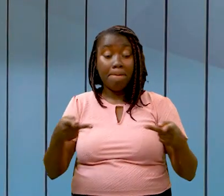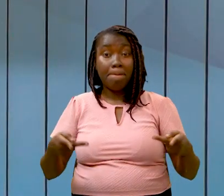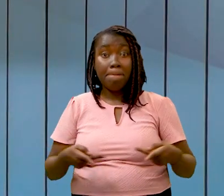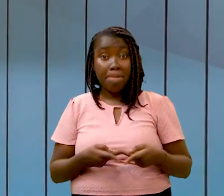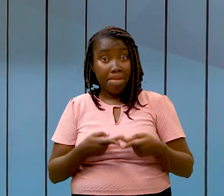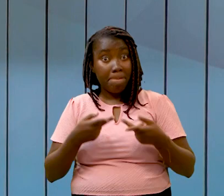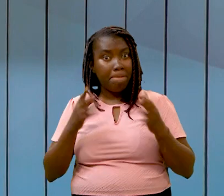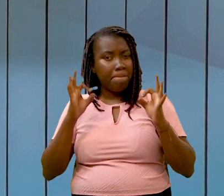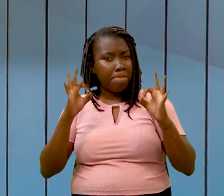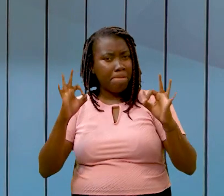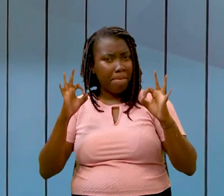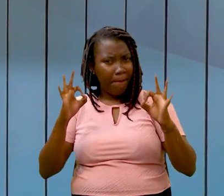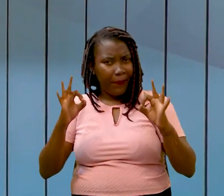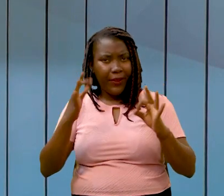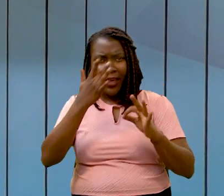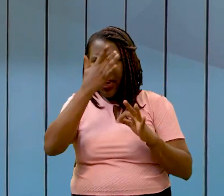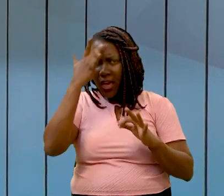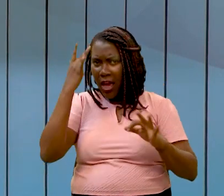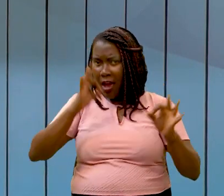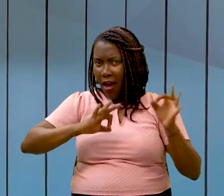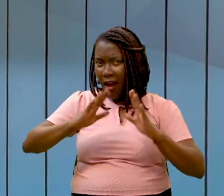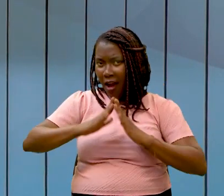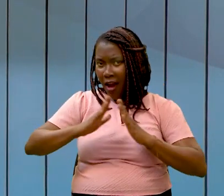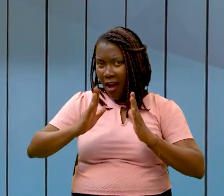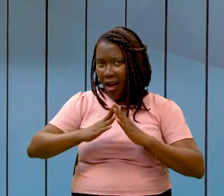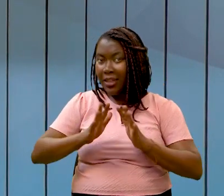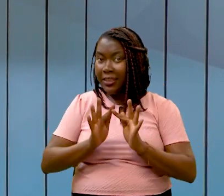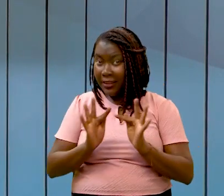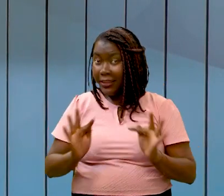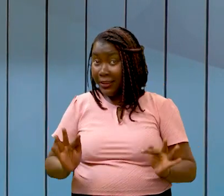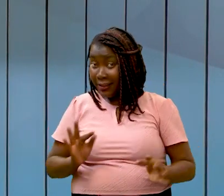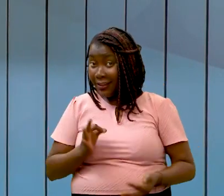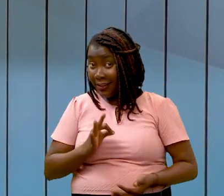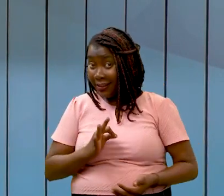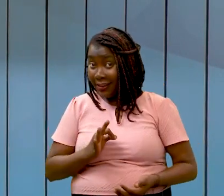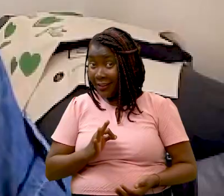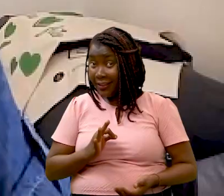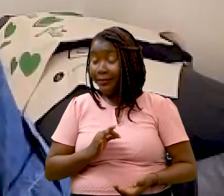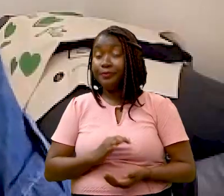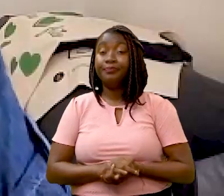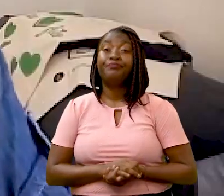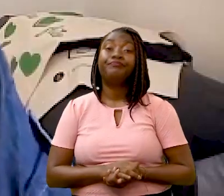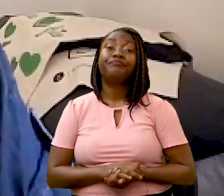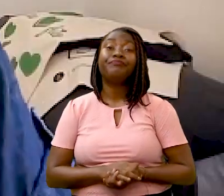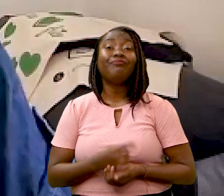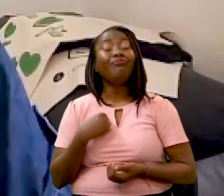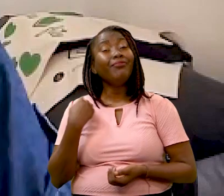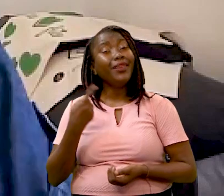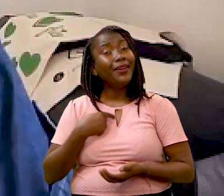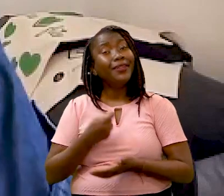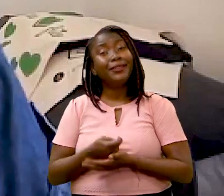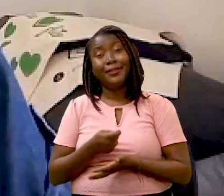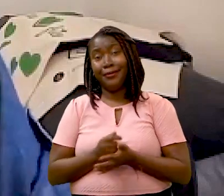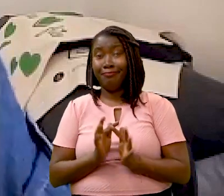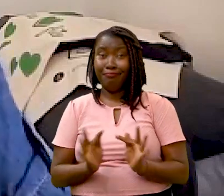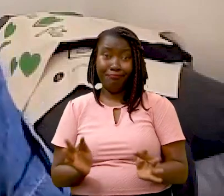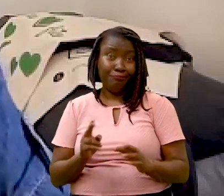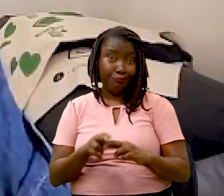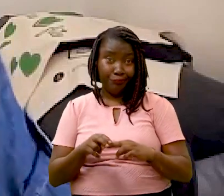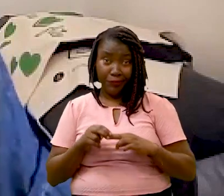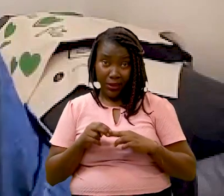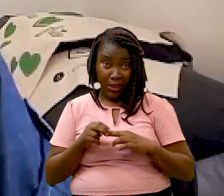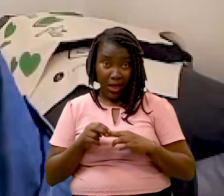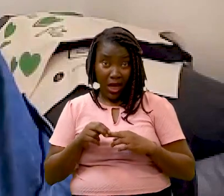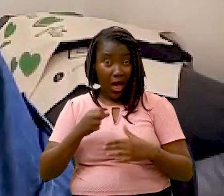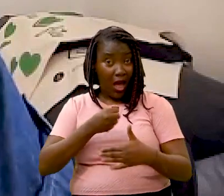né, preciosos, né, para o pessoal fazer em casa e bem simples, né, doutora? A gente tem que simplificar, porque